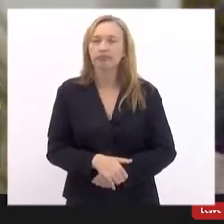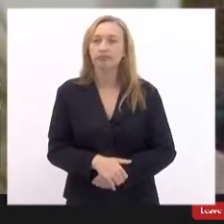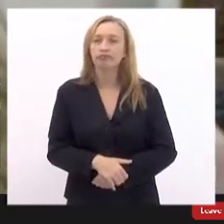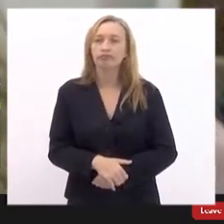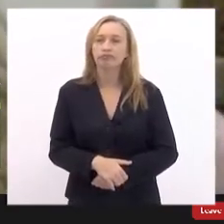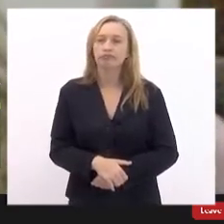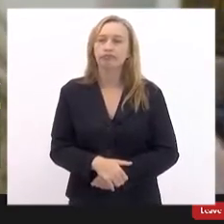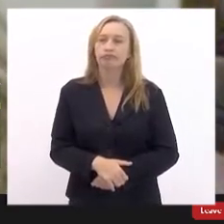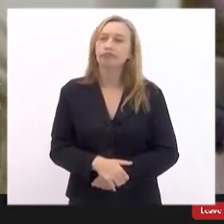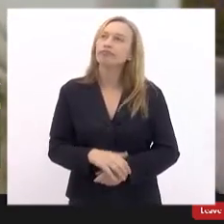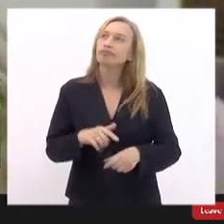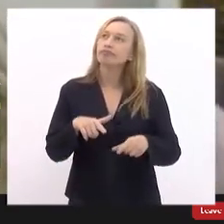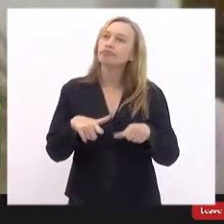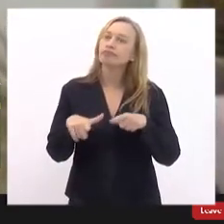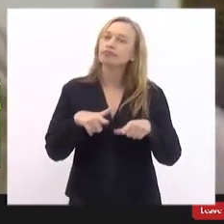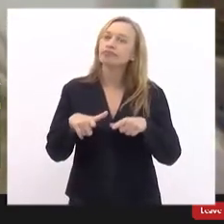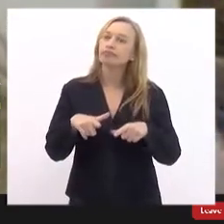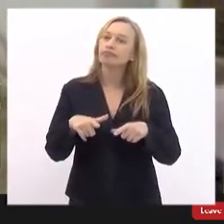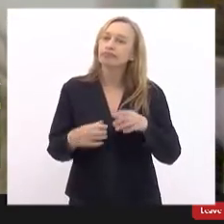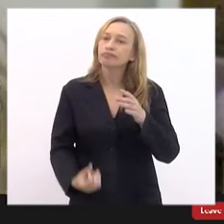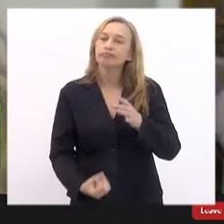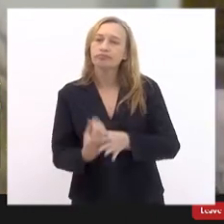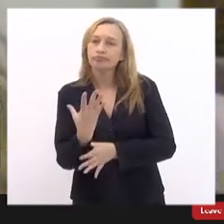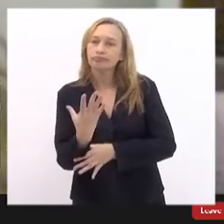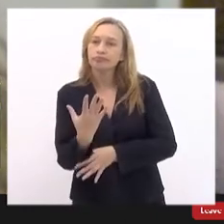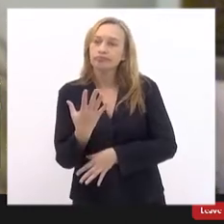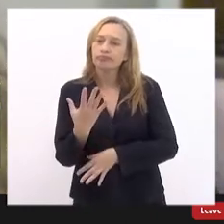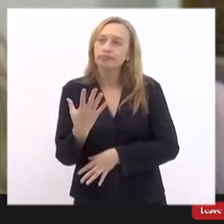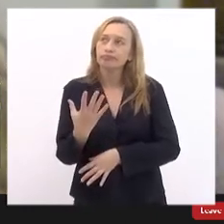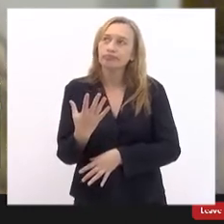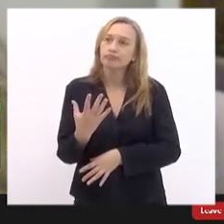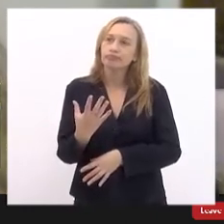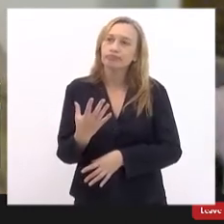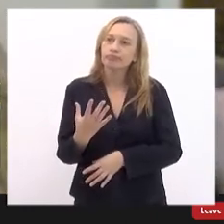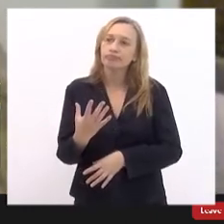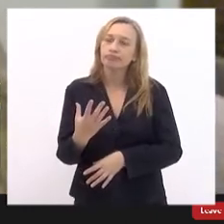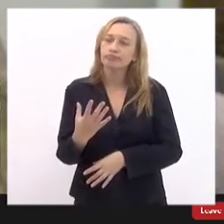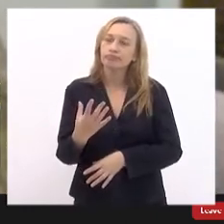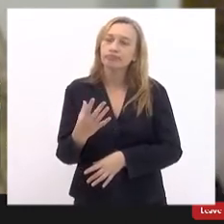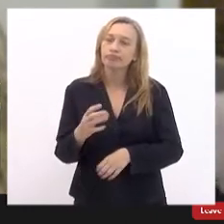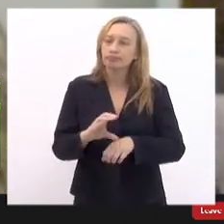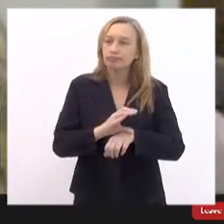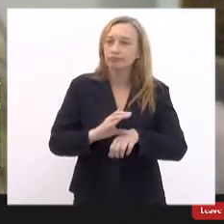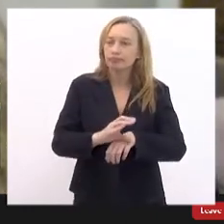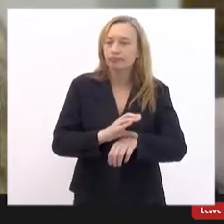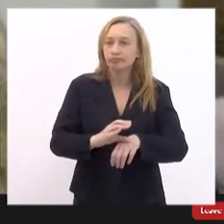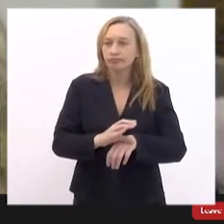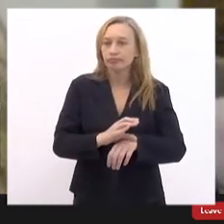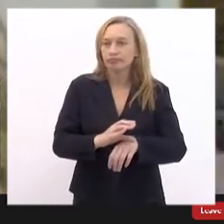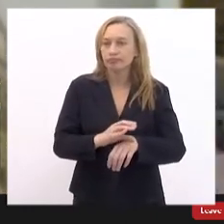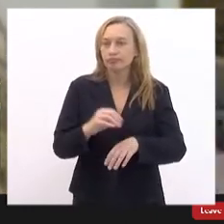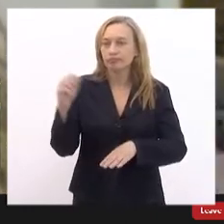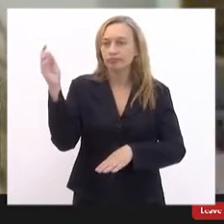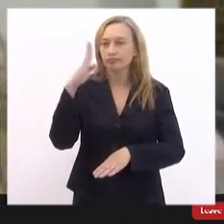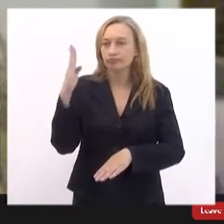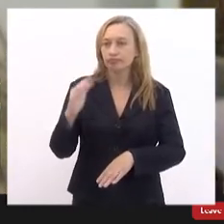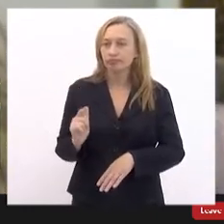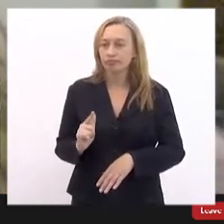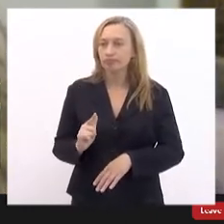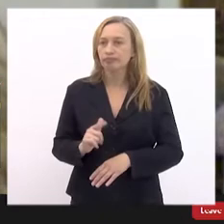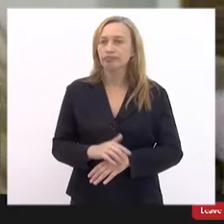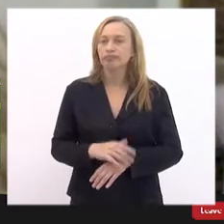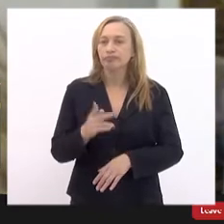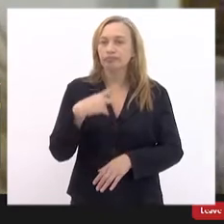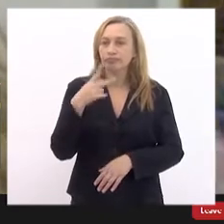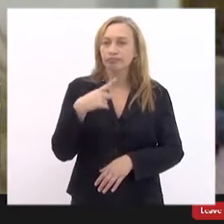que trabalhou a implantação praticamente da Constituição brasileira, onde trazia assim,